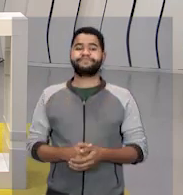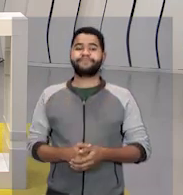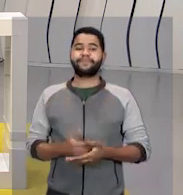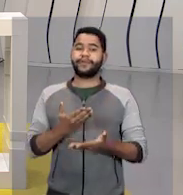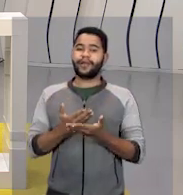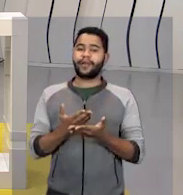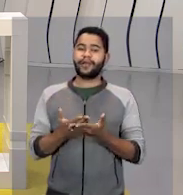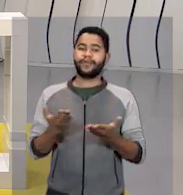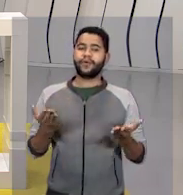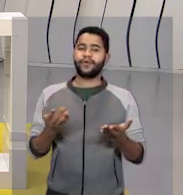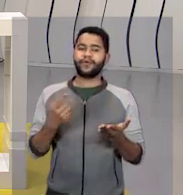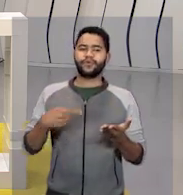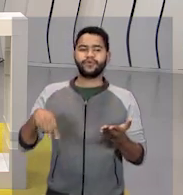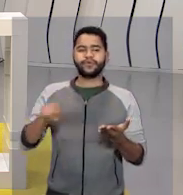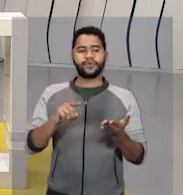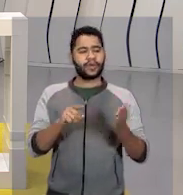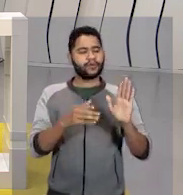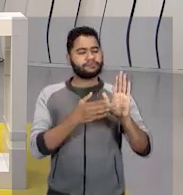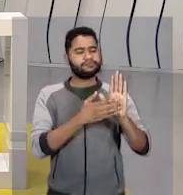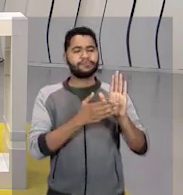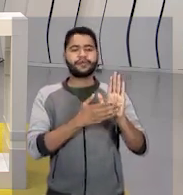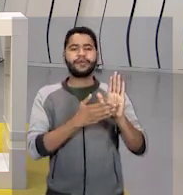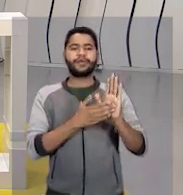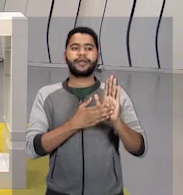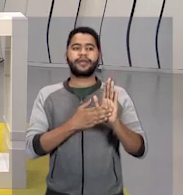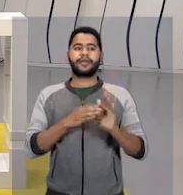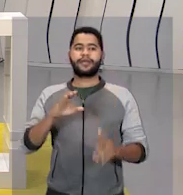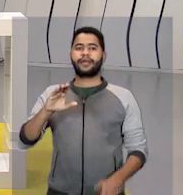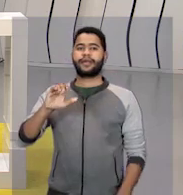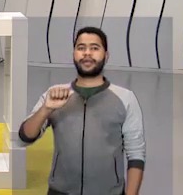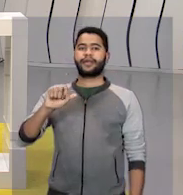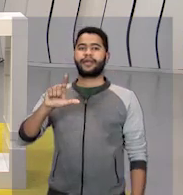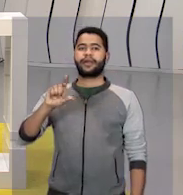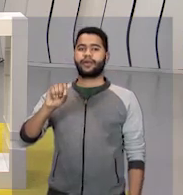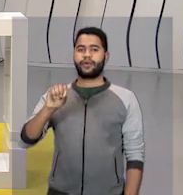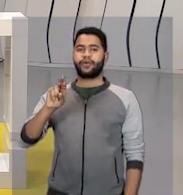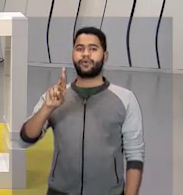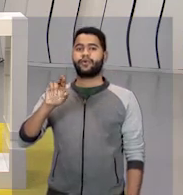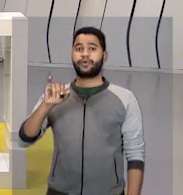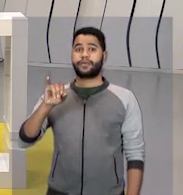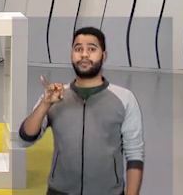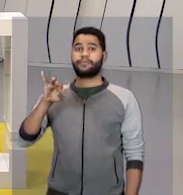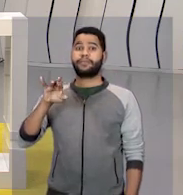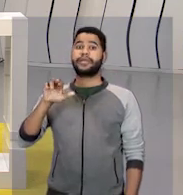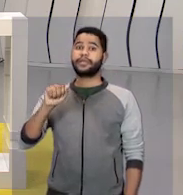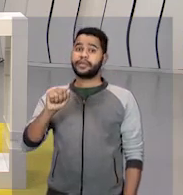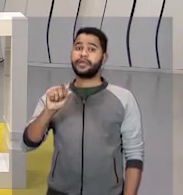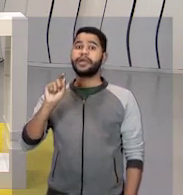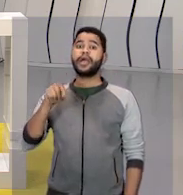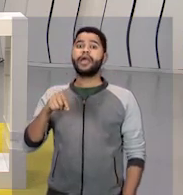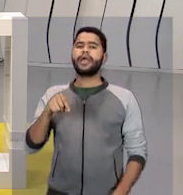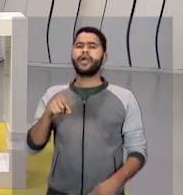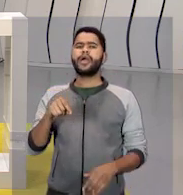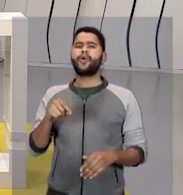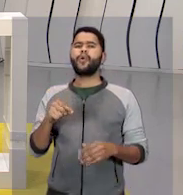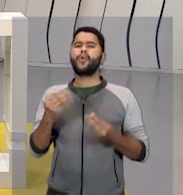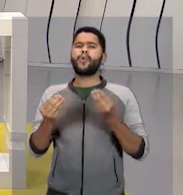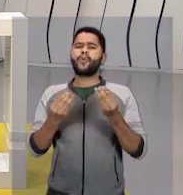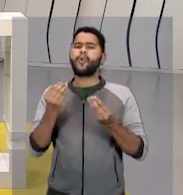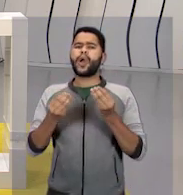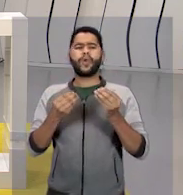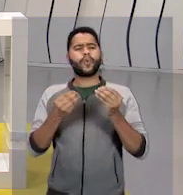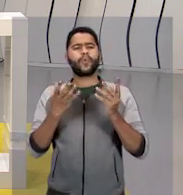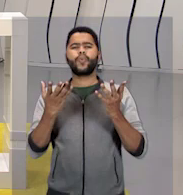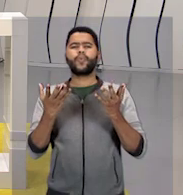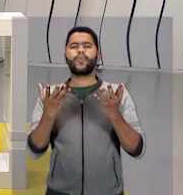nós trataremos de calorimetria. O objetivo dessa aula é conhecer o conceito de calor e